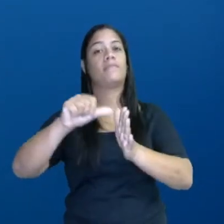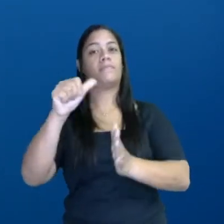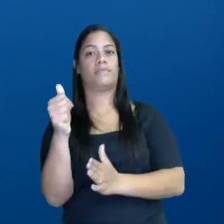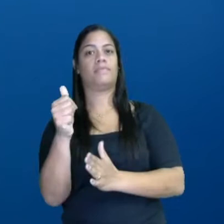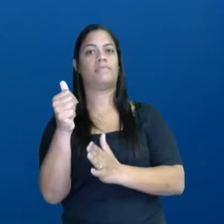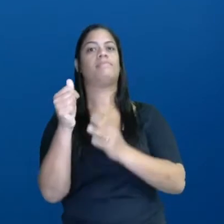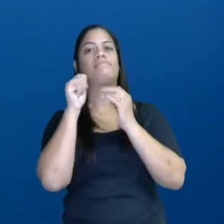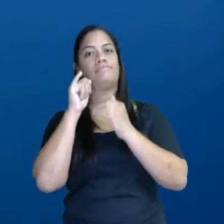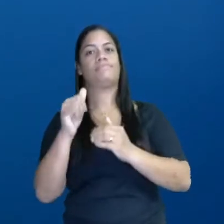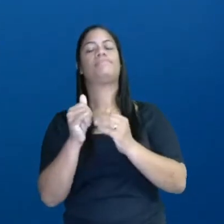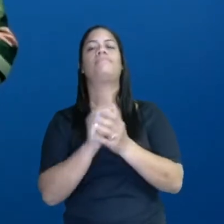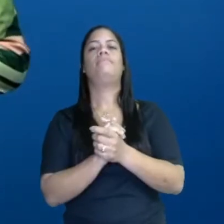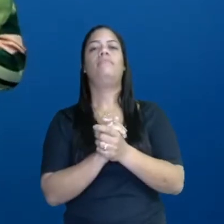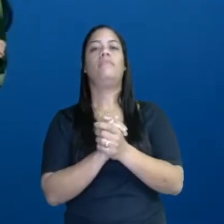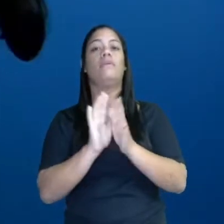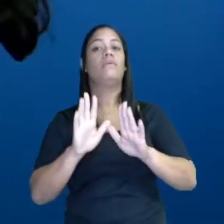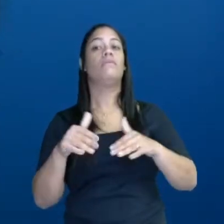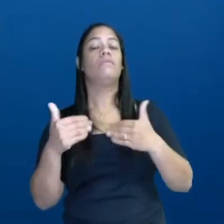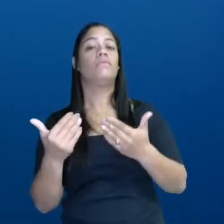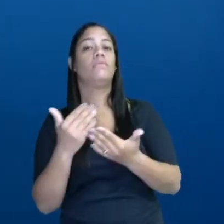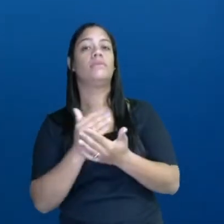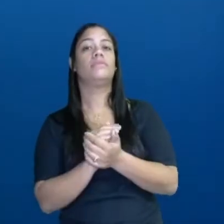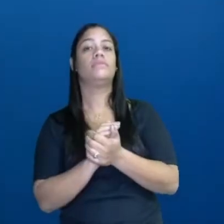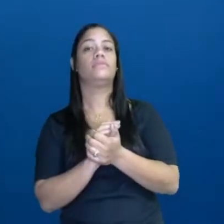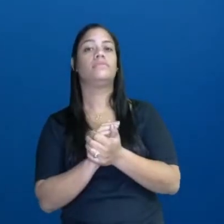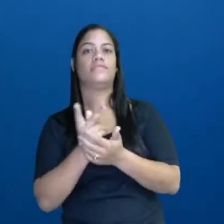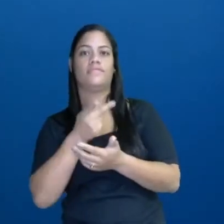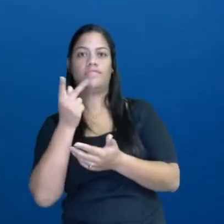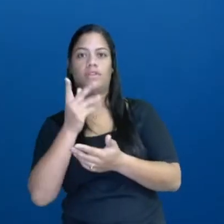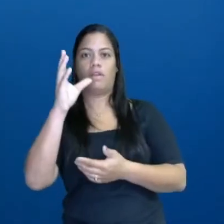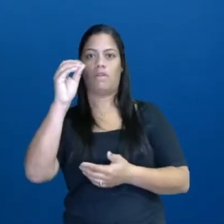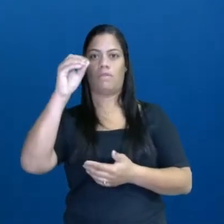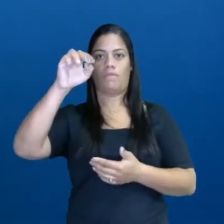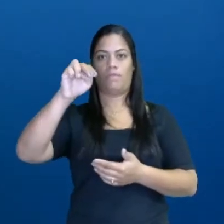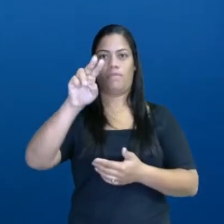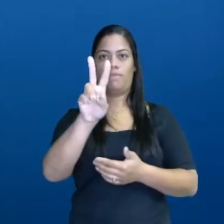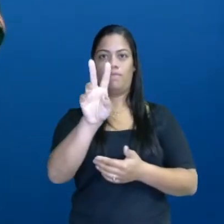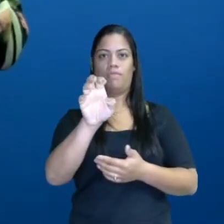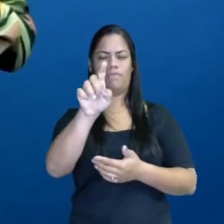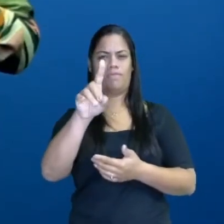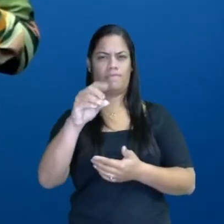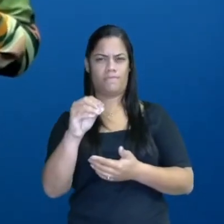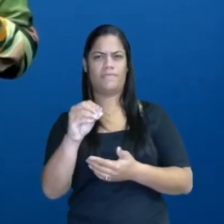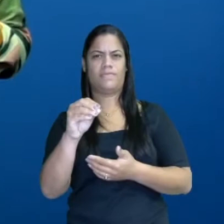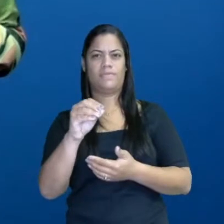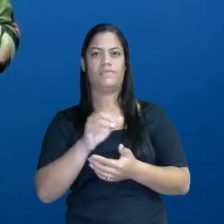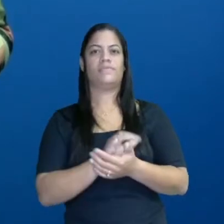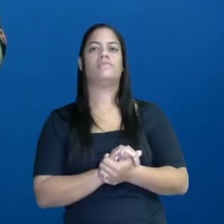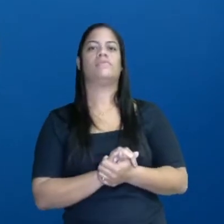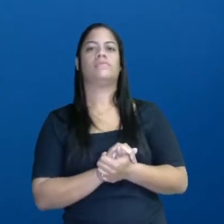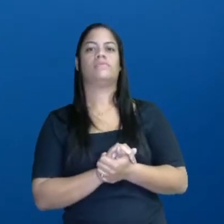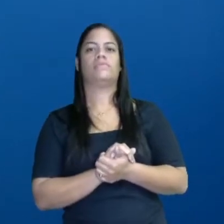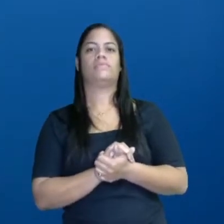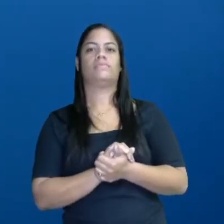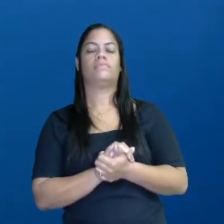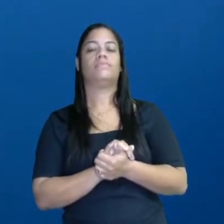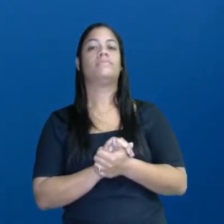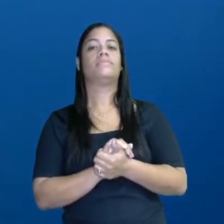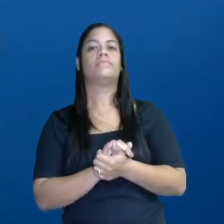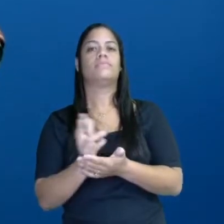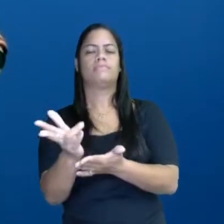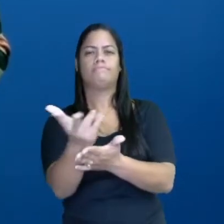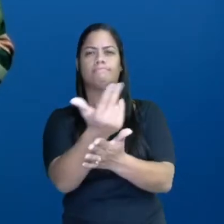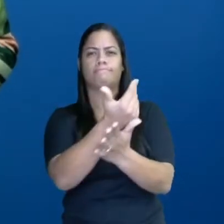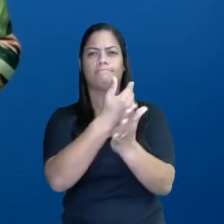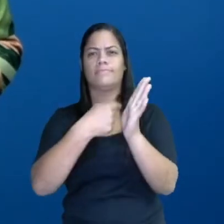a vocês é o seguinte. Quando se fala de polígono convexo, você pega o polígono convexo e dentro desse meu